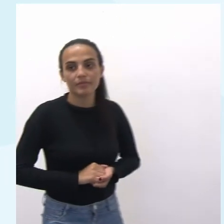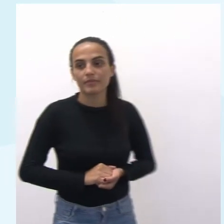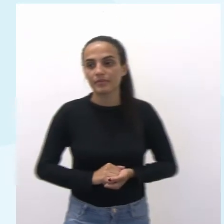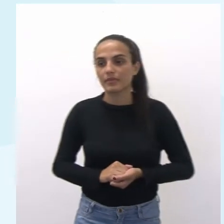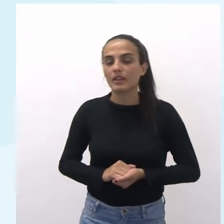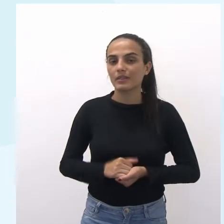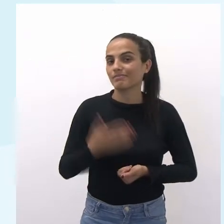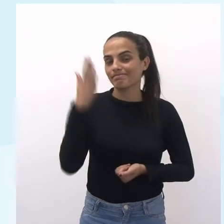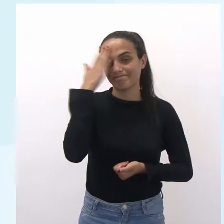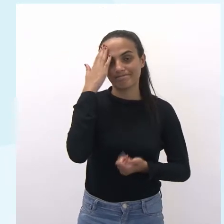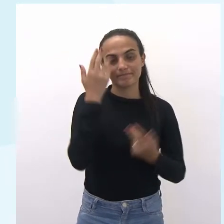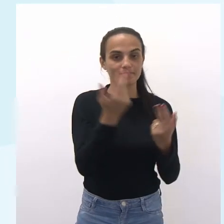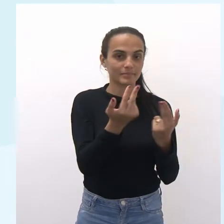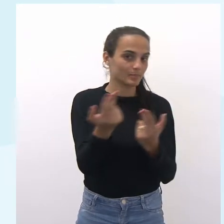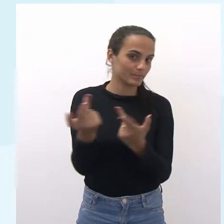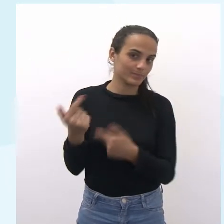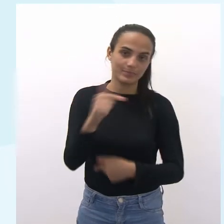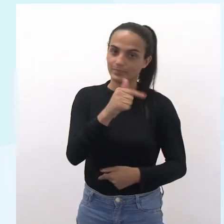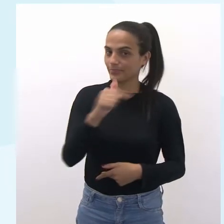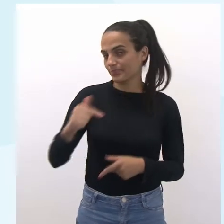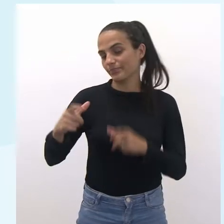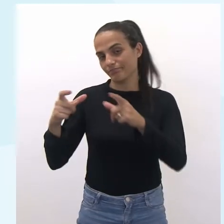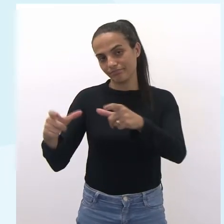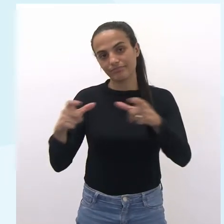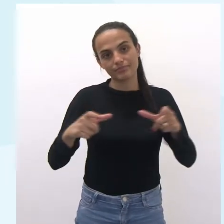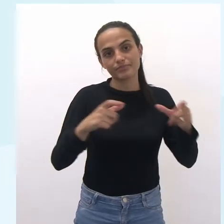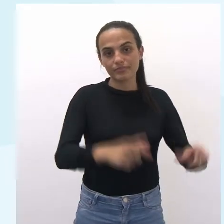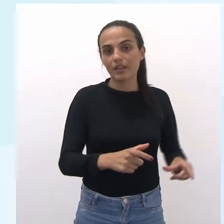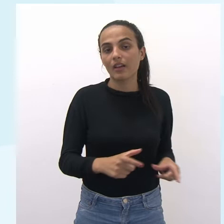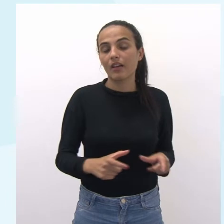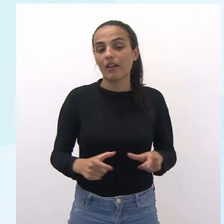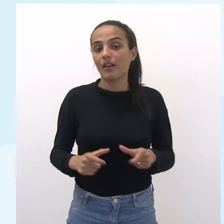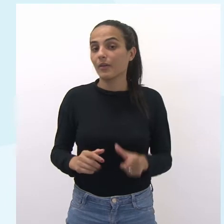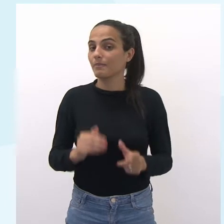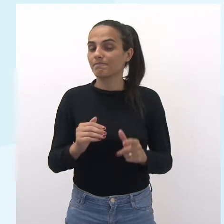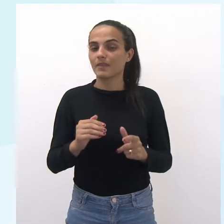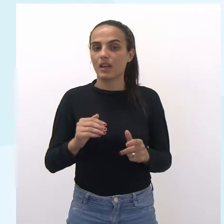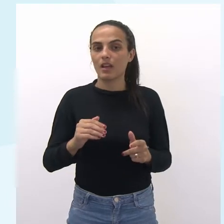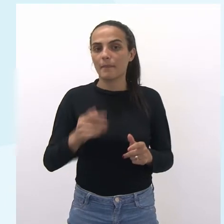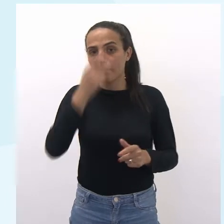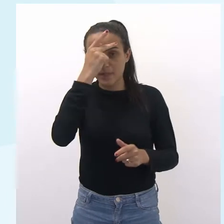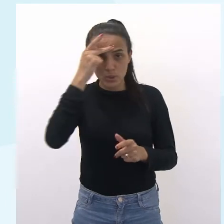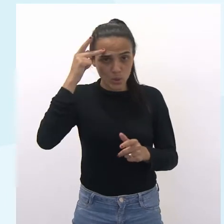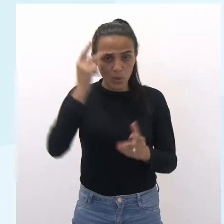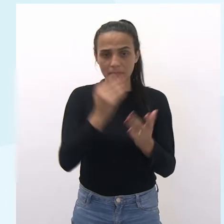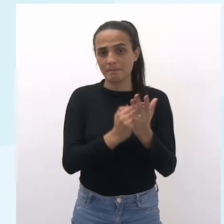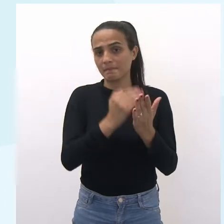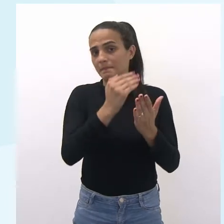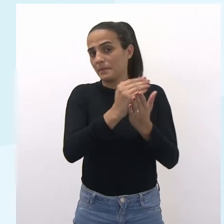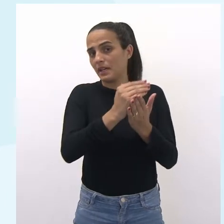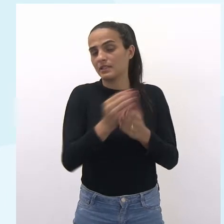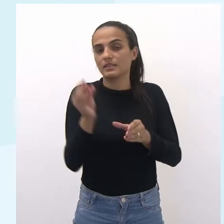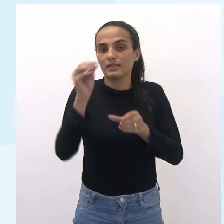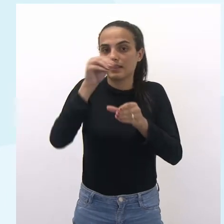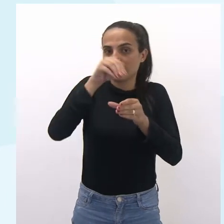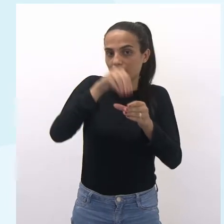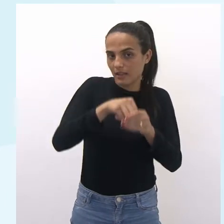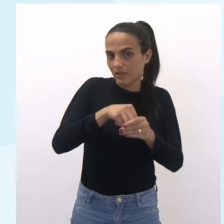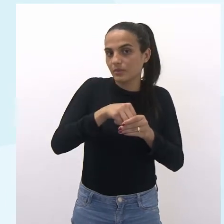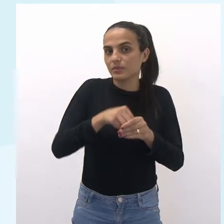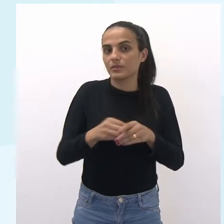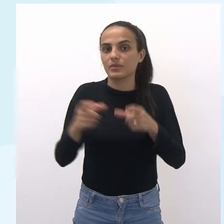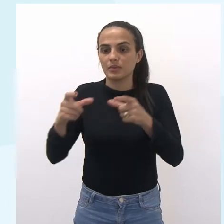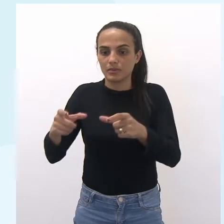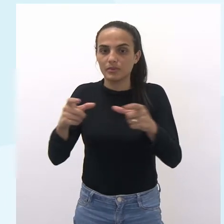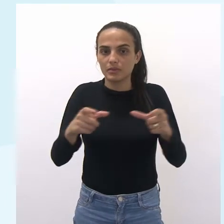igual, né? Tem cidades que possuem mais habitantes ou dentro da cidade, bairros